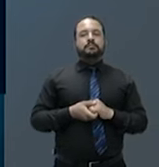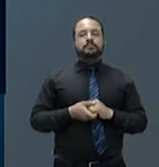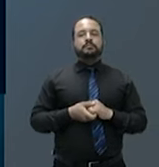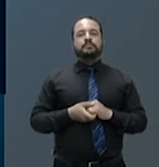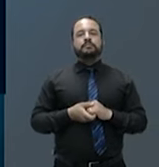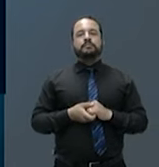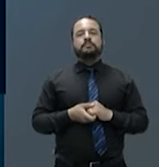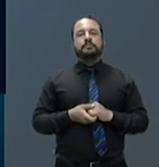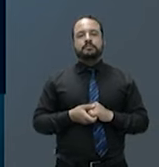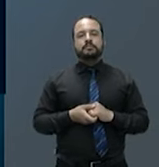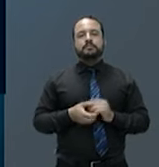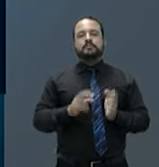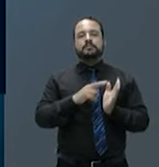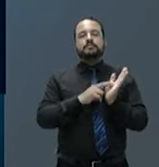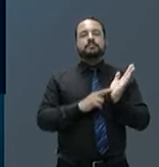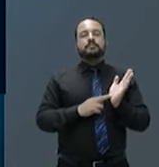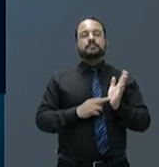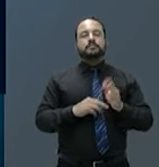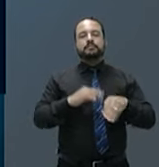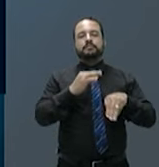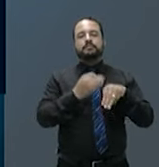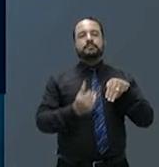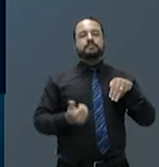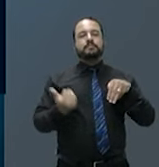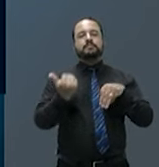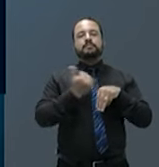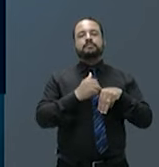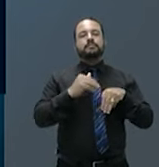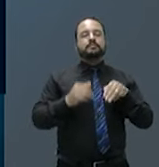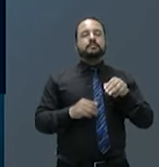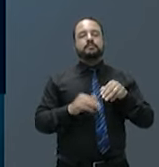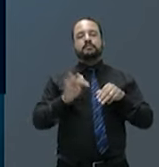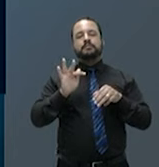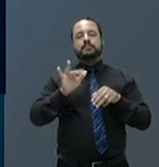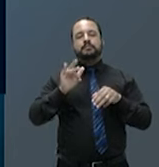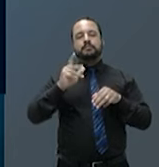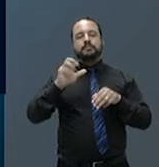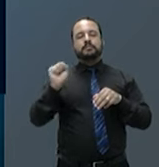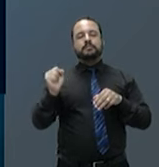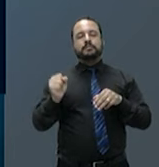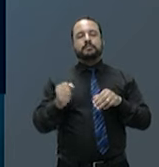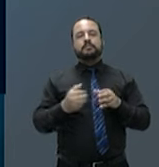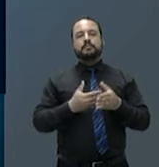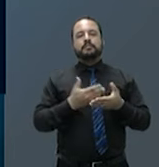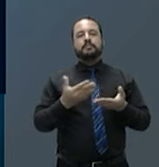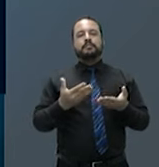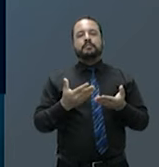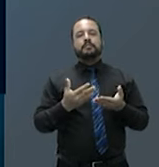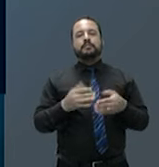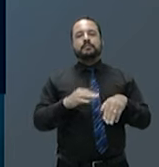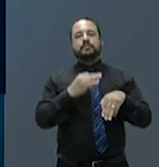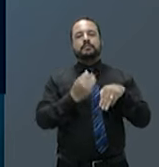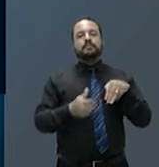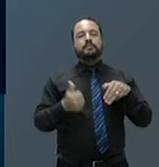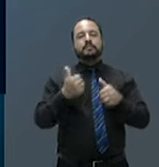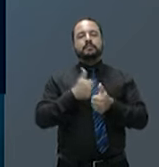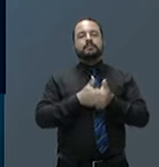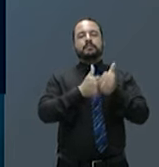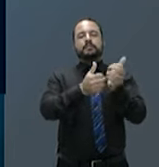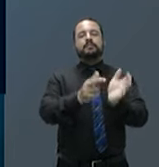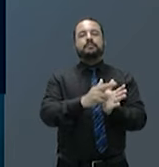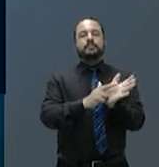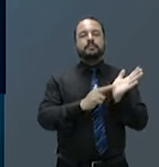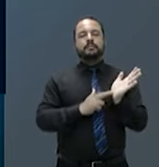Em que relator é o ministro Og Fernandes e o ministro Benedito acompanha o relator. Então,